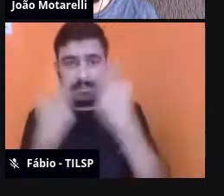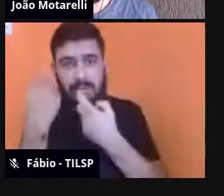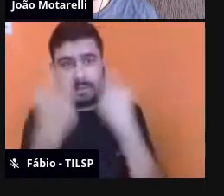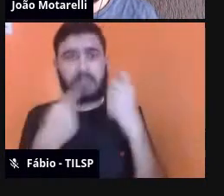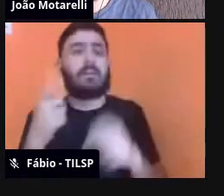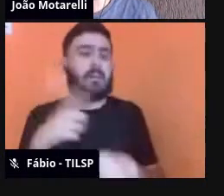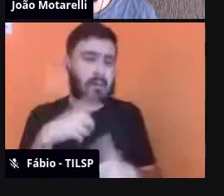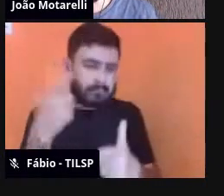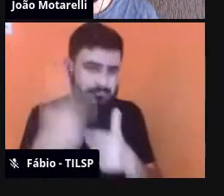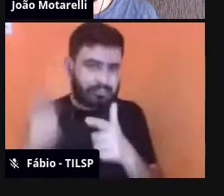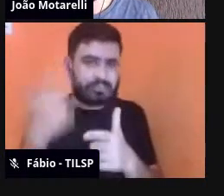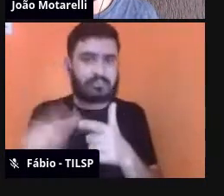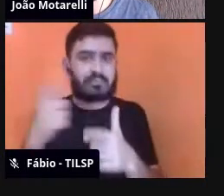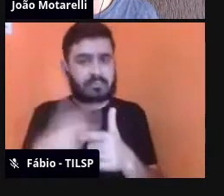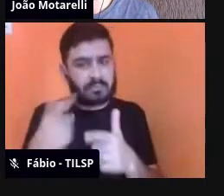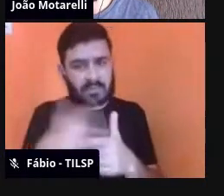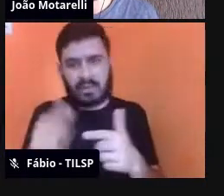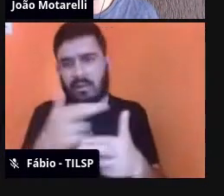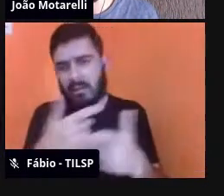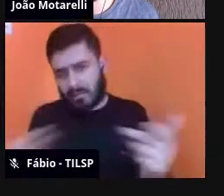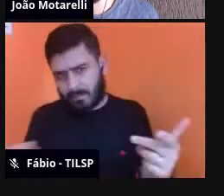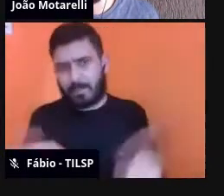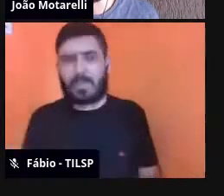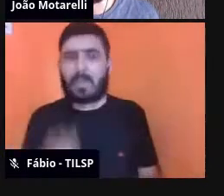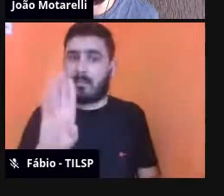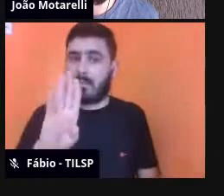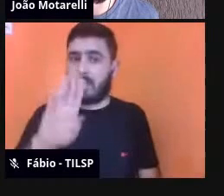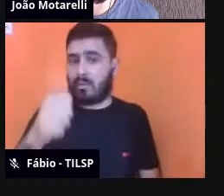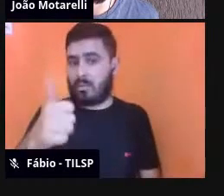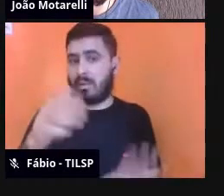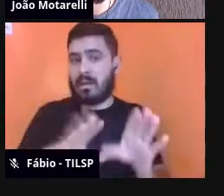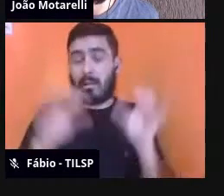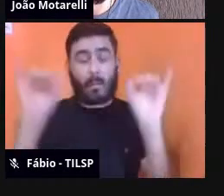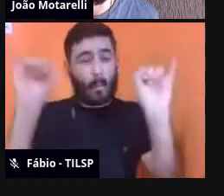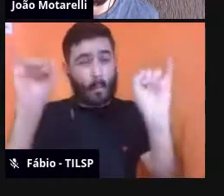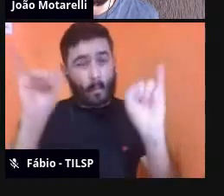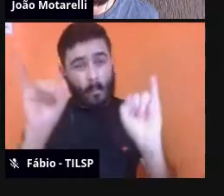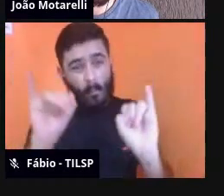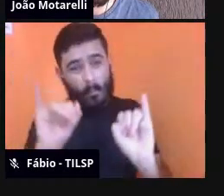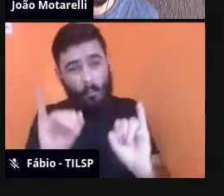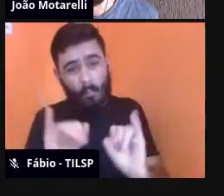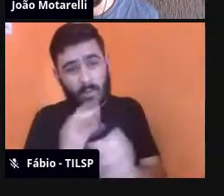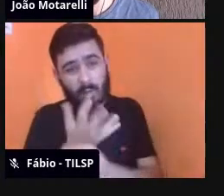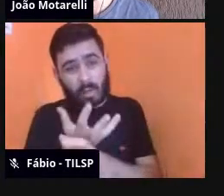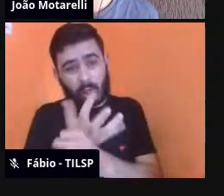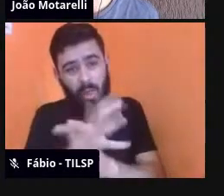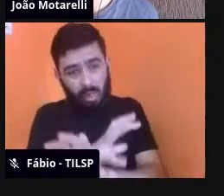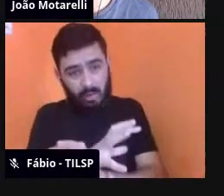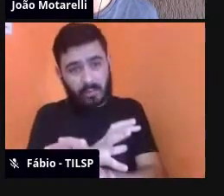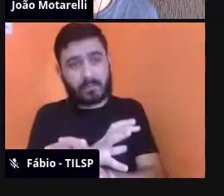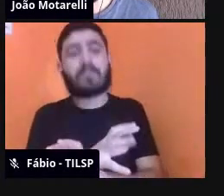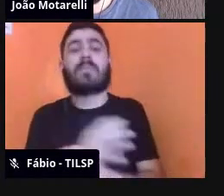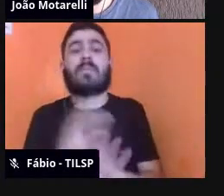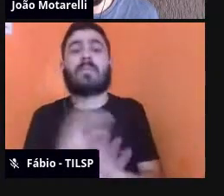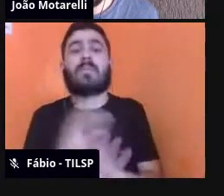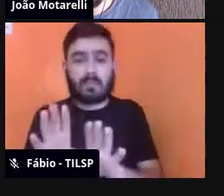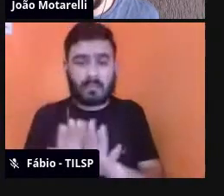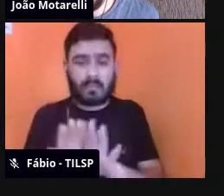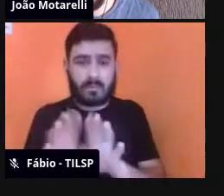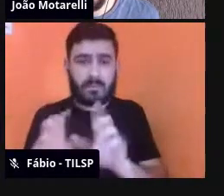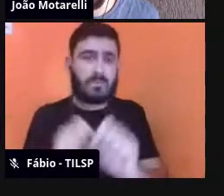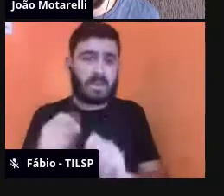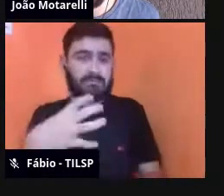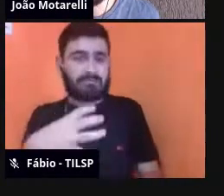dos seguintes. B1, desnutrição, perda severa de peso ou complicações médicas de dieta restrita.